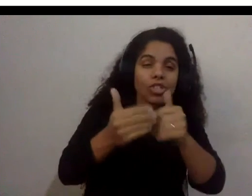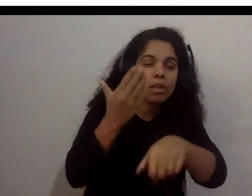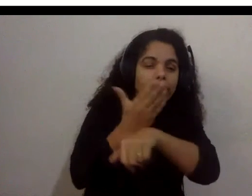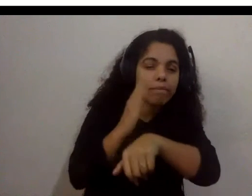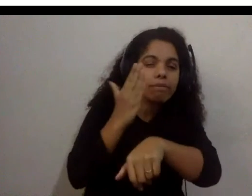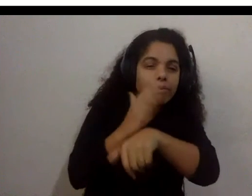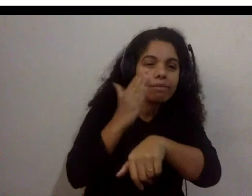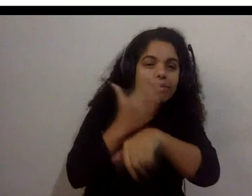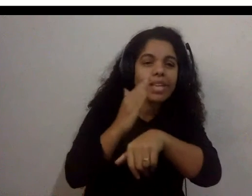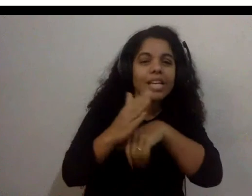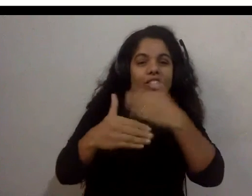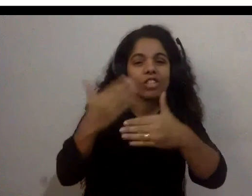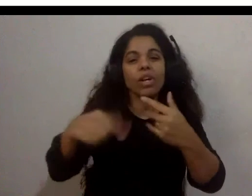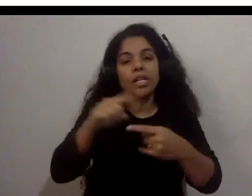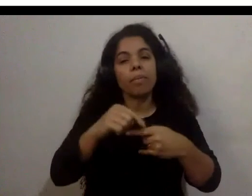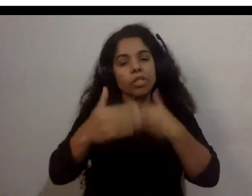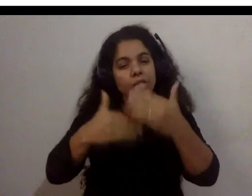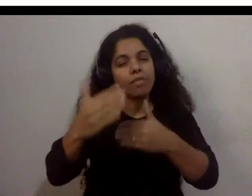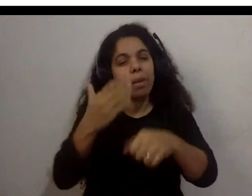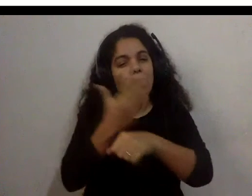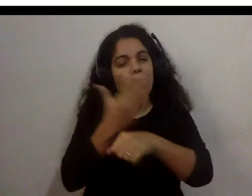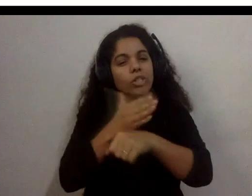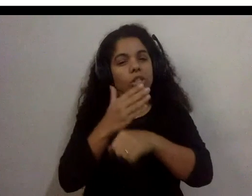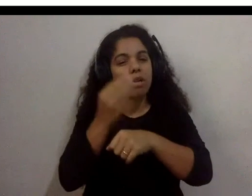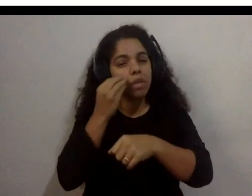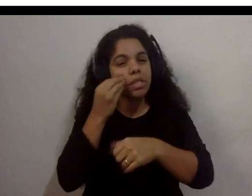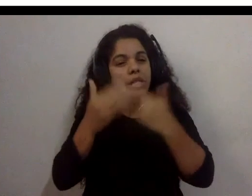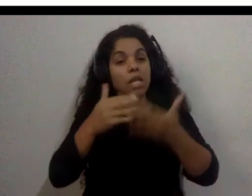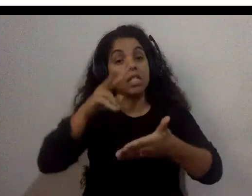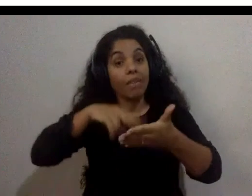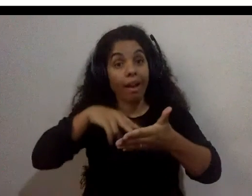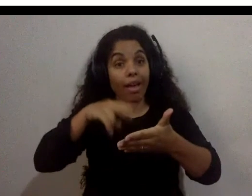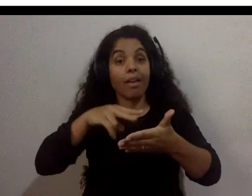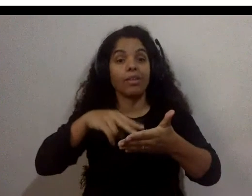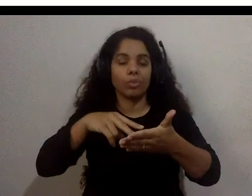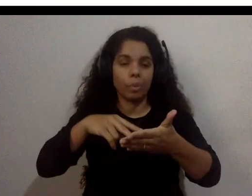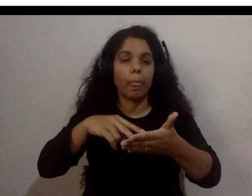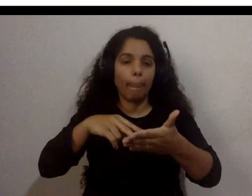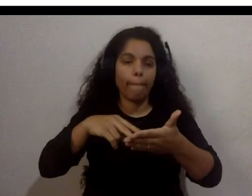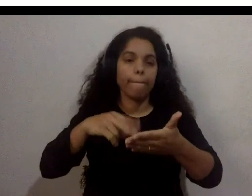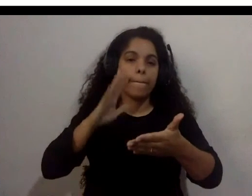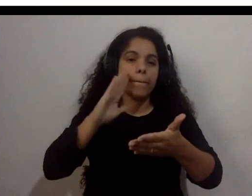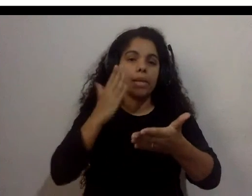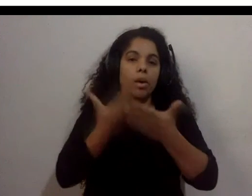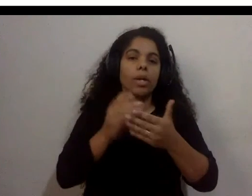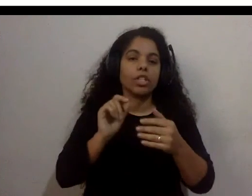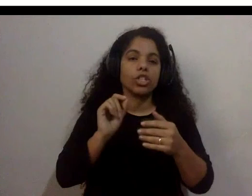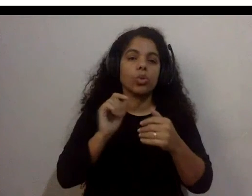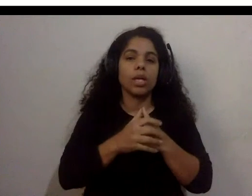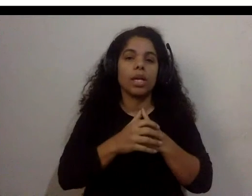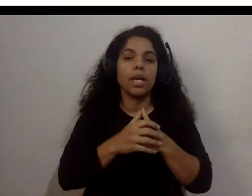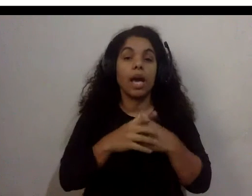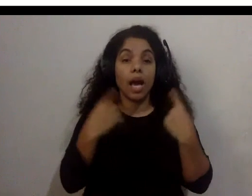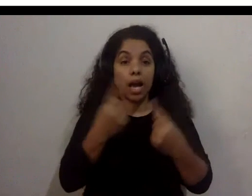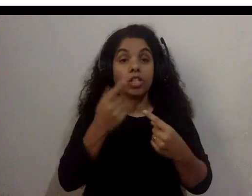nas outras palestras, à medida que você vai praticando, que você vai exercitando, que você vai lendo, eu acredito que a